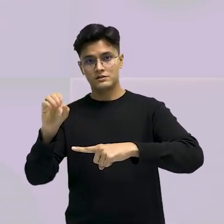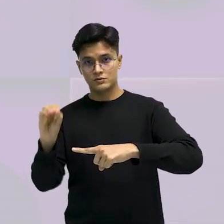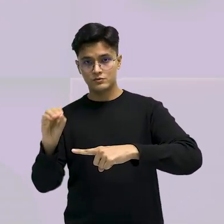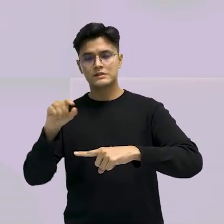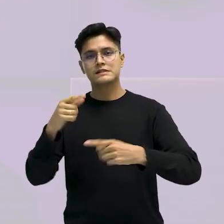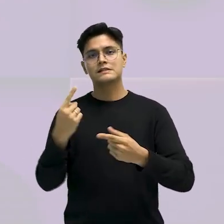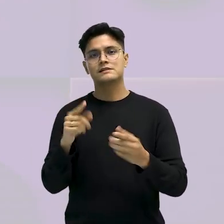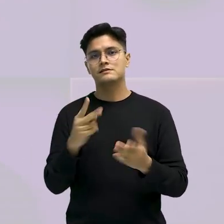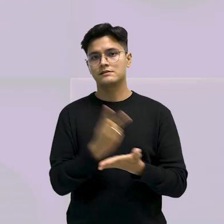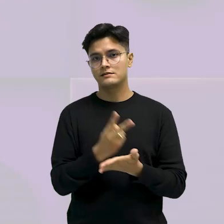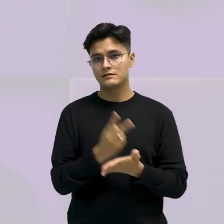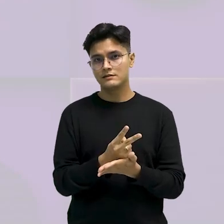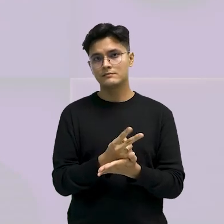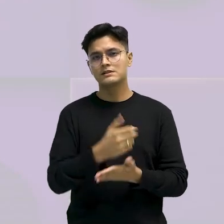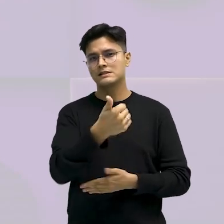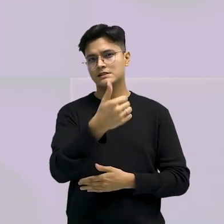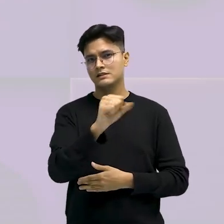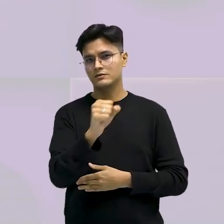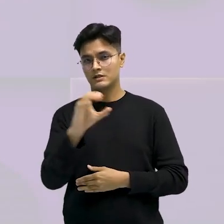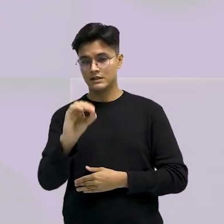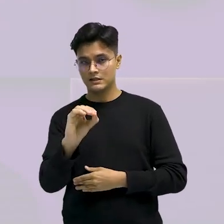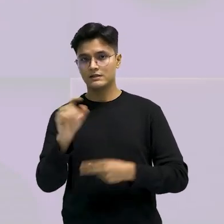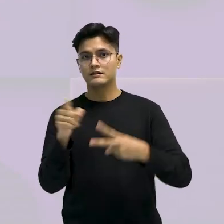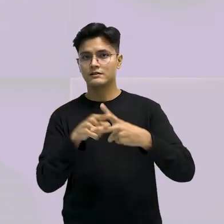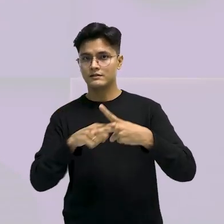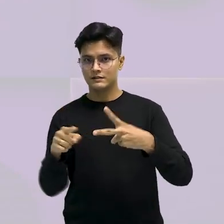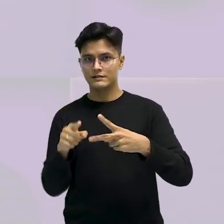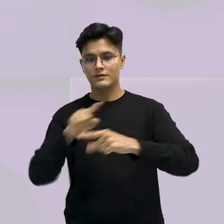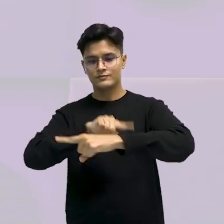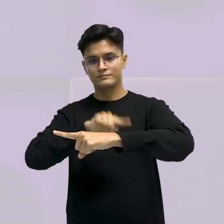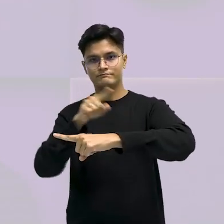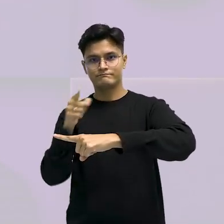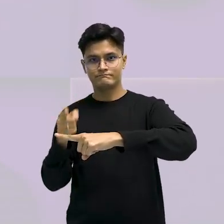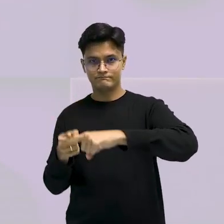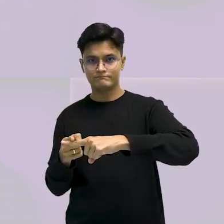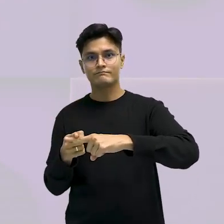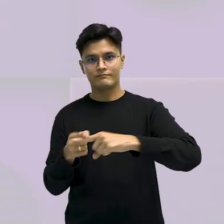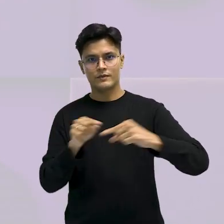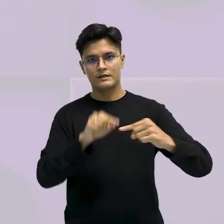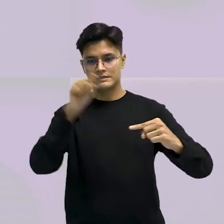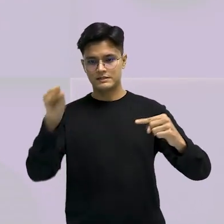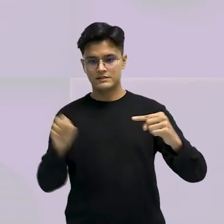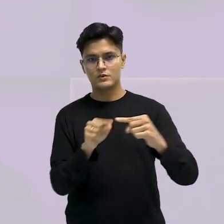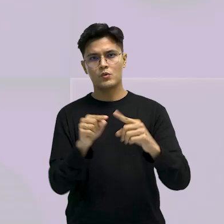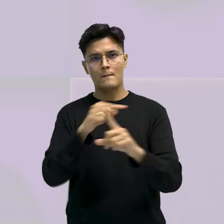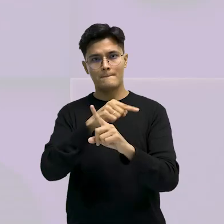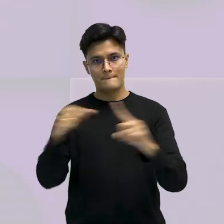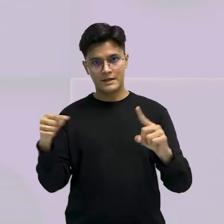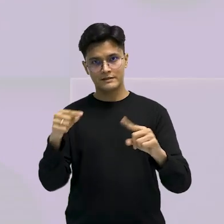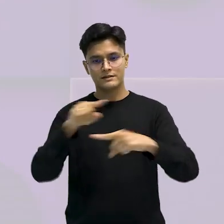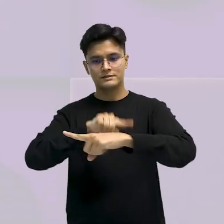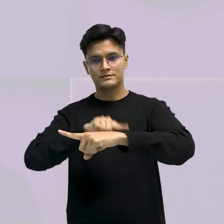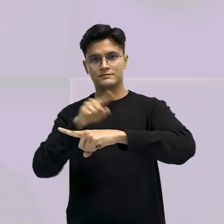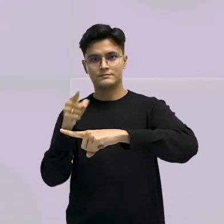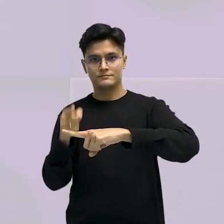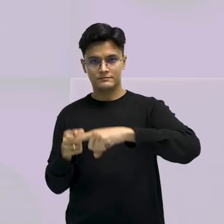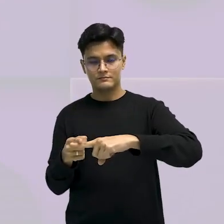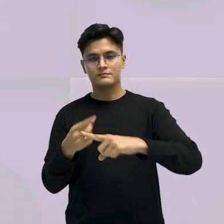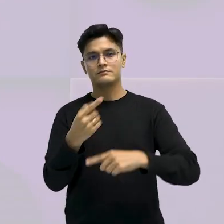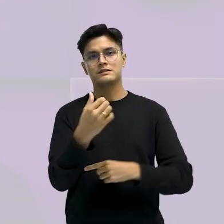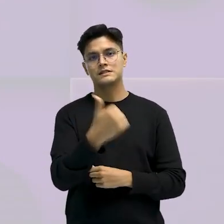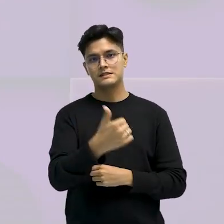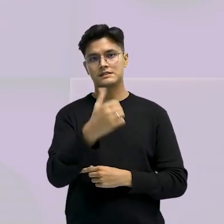180 graus. O ângulo raso é aquele que é uma meia-lua, né? É a metade de um círculo. Metade de um círculo nós temos